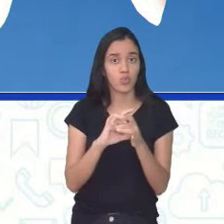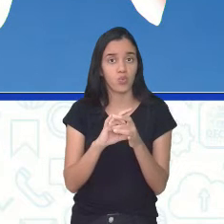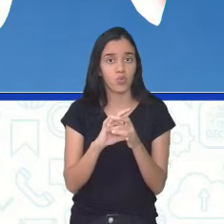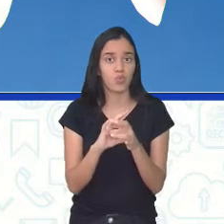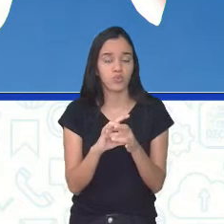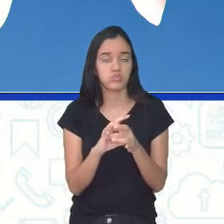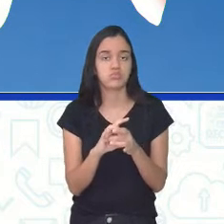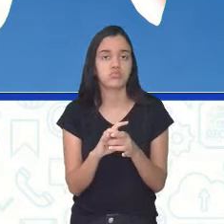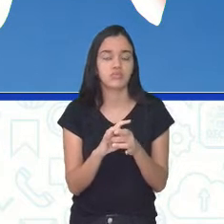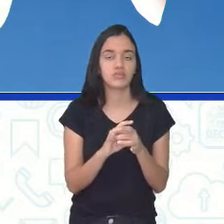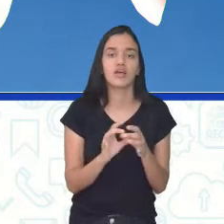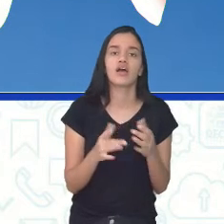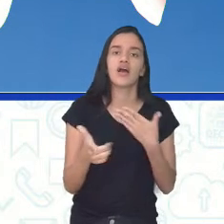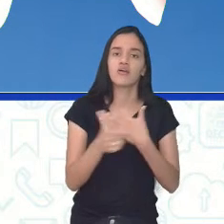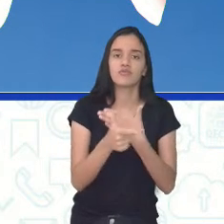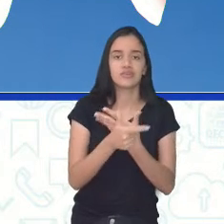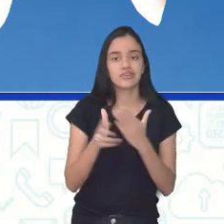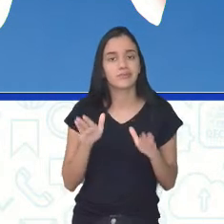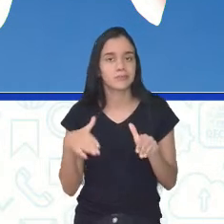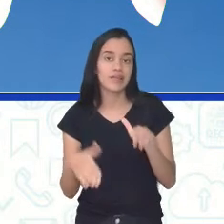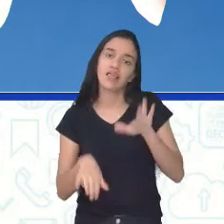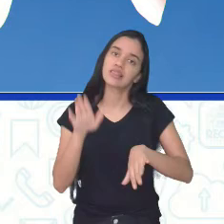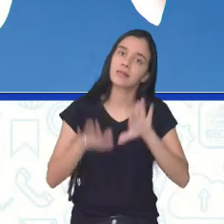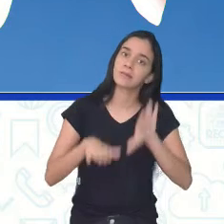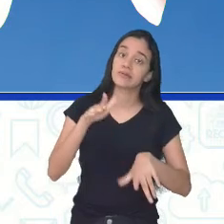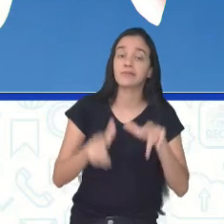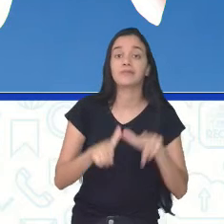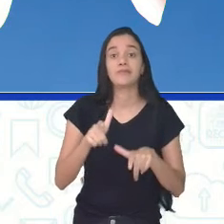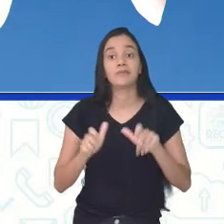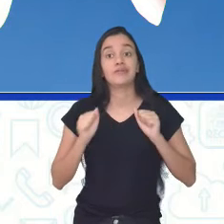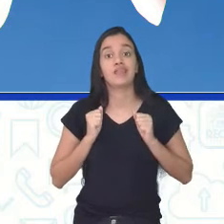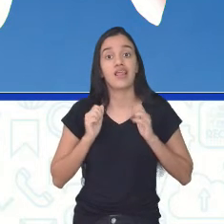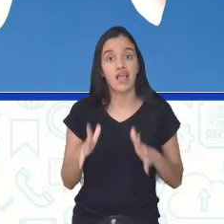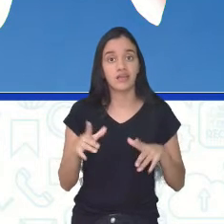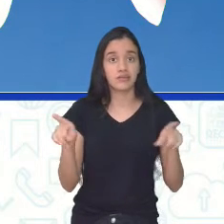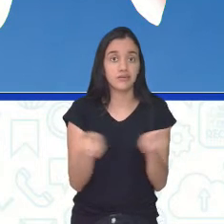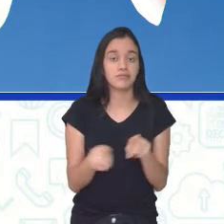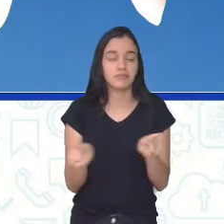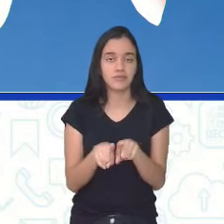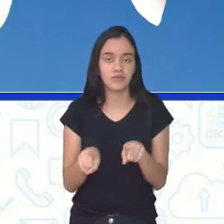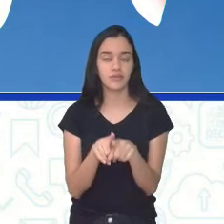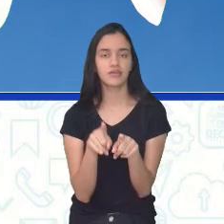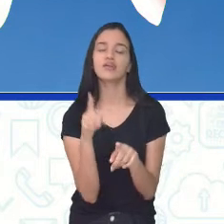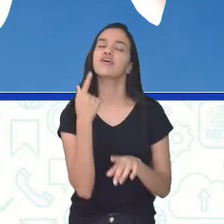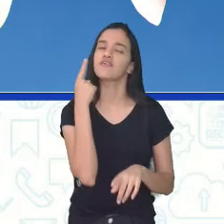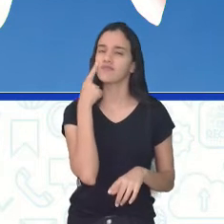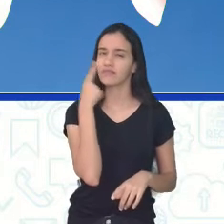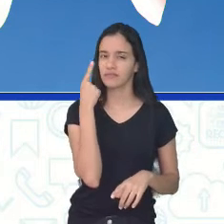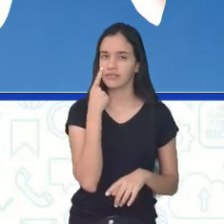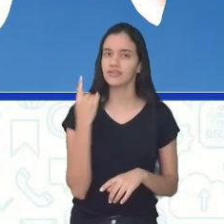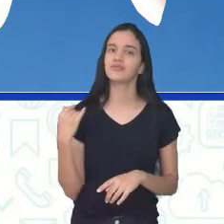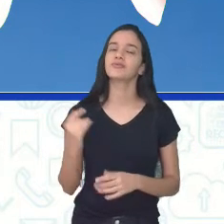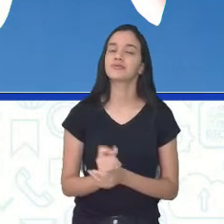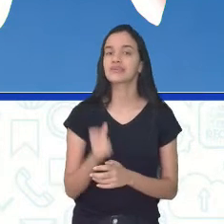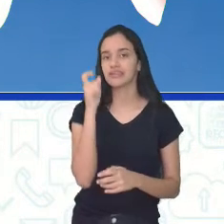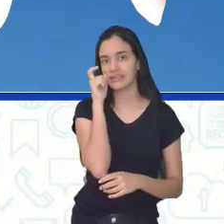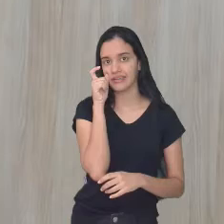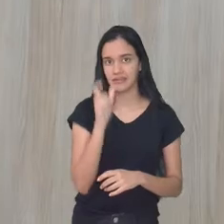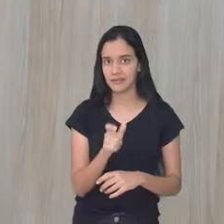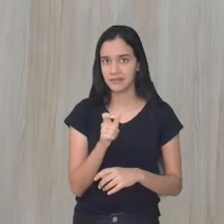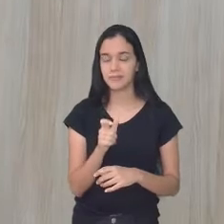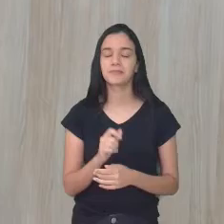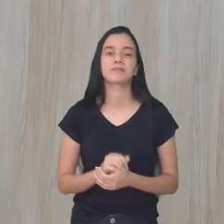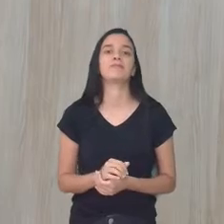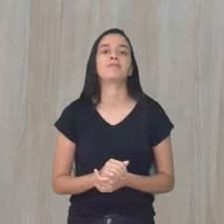funções específicas, dependendo do momento e da ação. Então, vejam que é interessante em relação aí